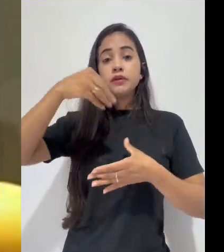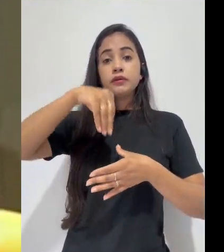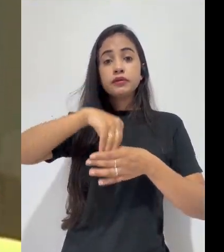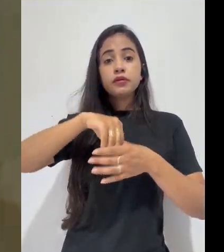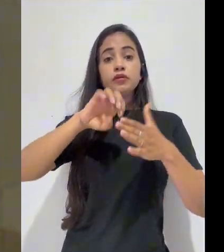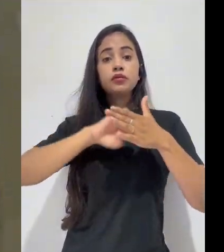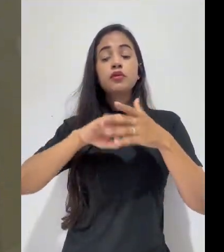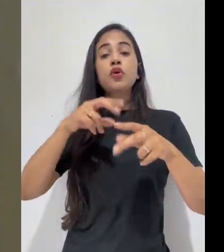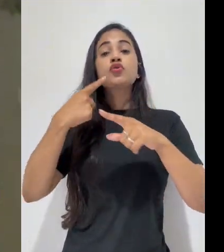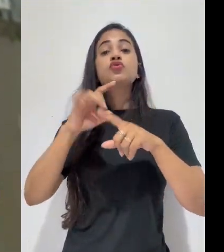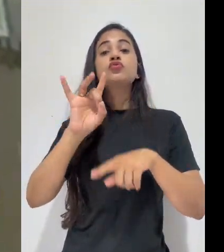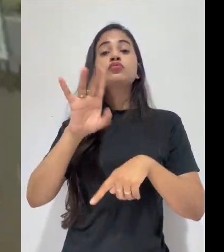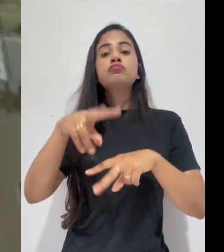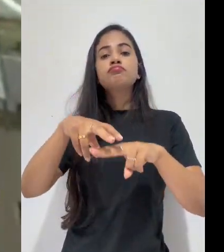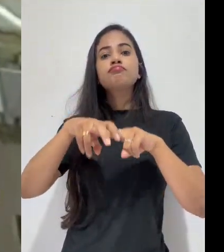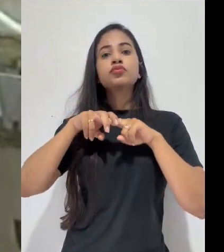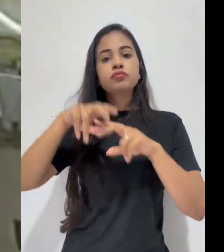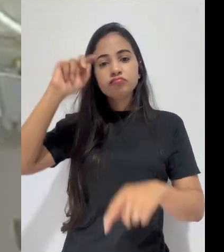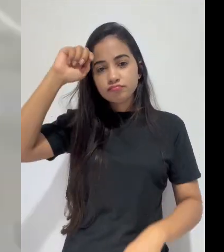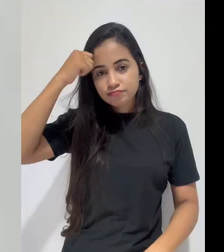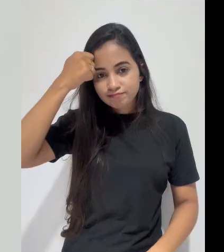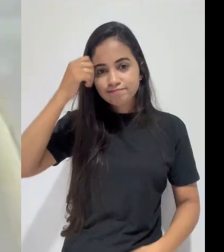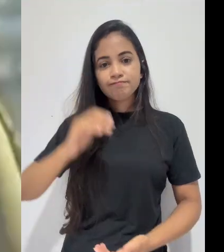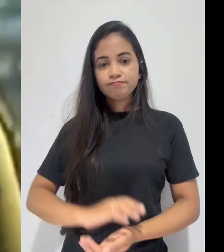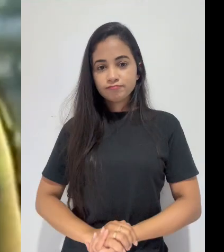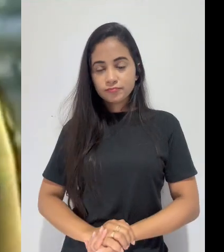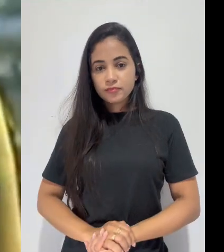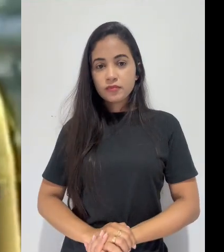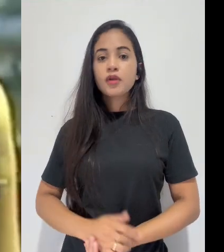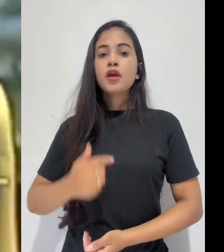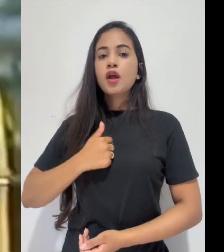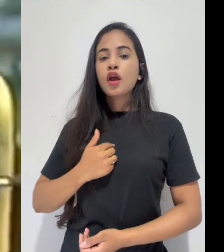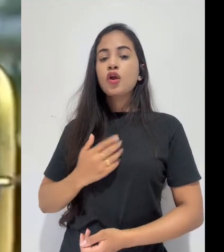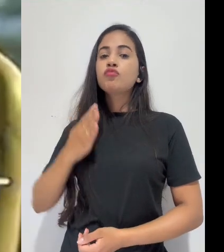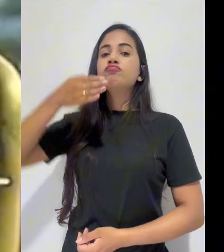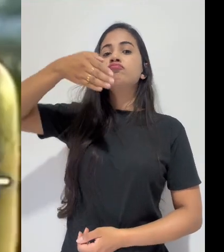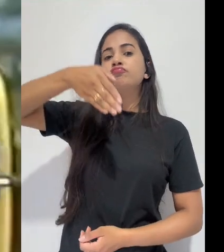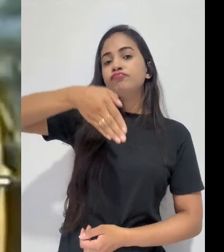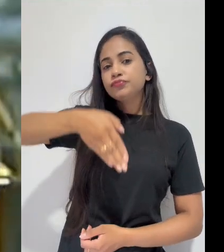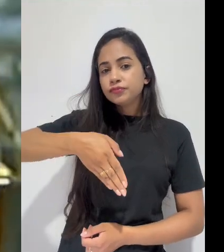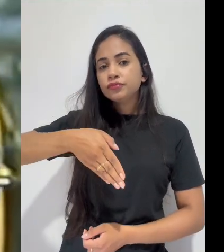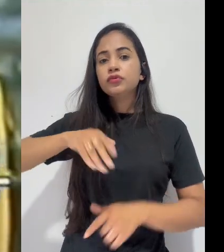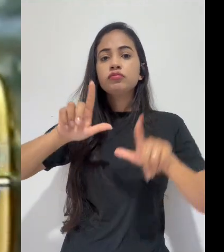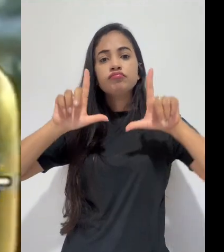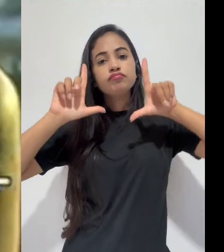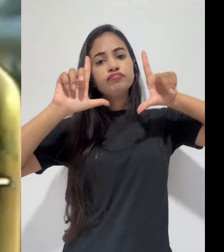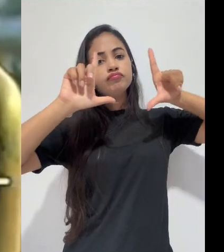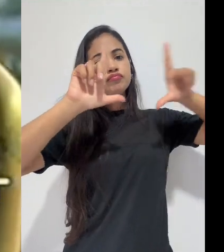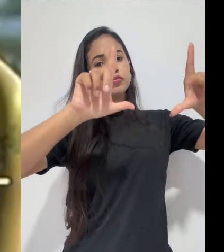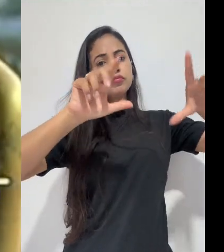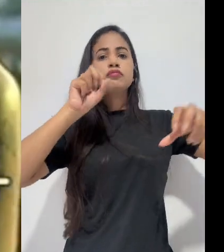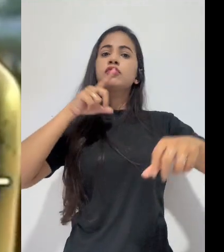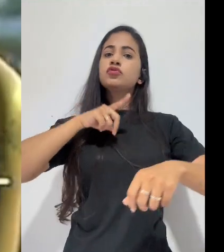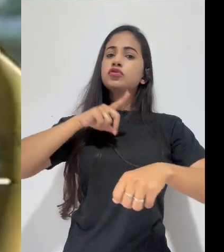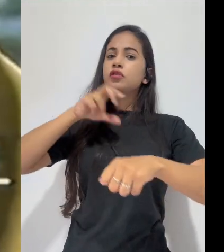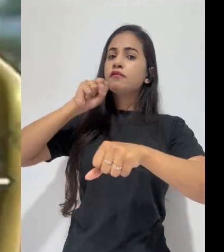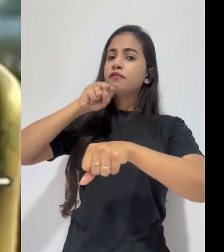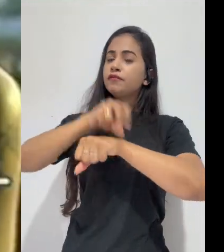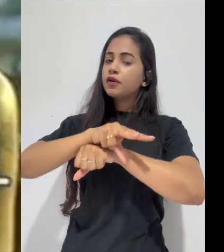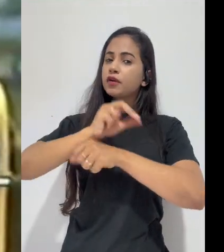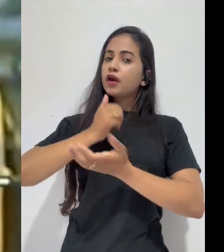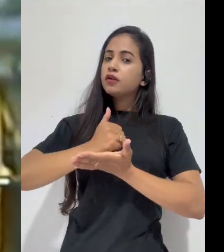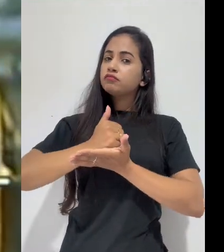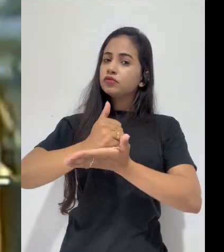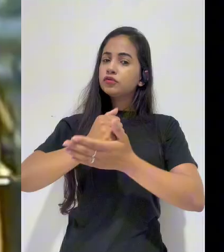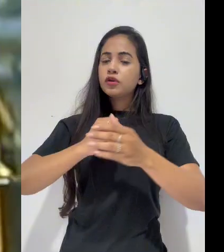Temporário Limitada por ser negra. Eu vim preencher uma ficha para aquela vaga que está no cartaz lá fora, que é de